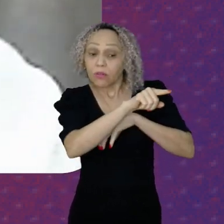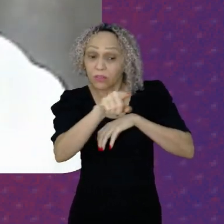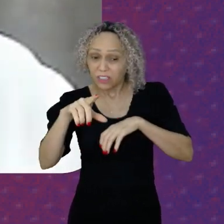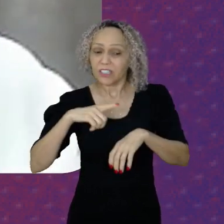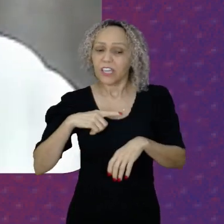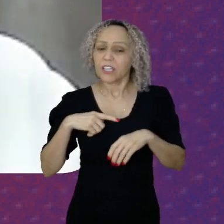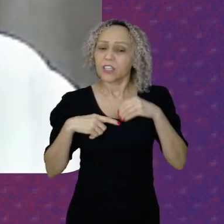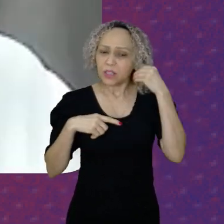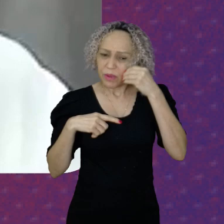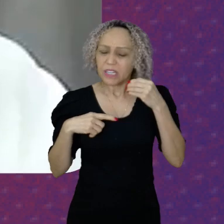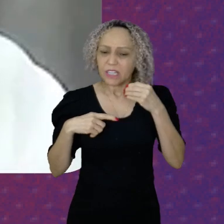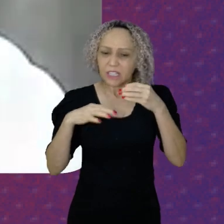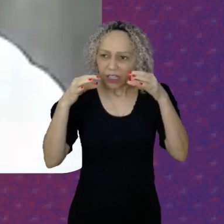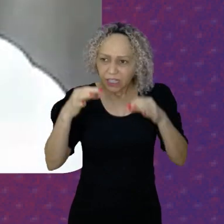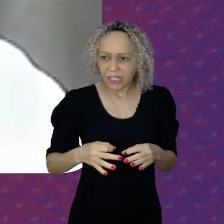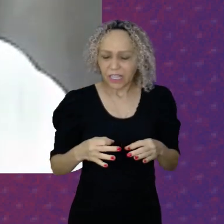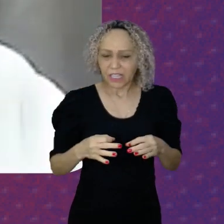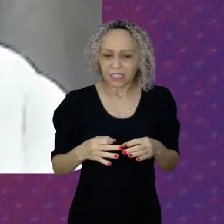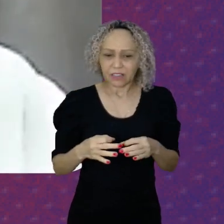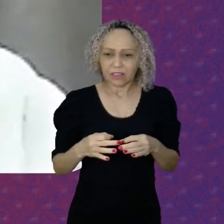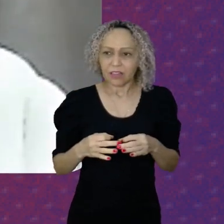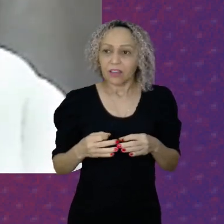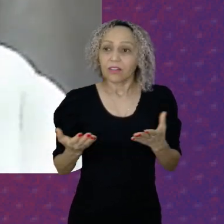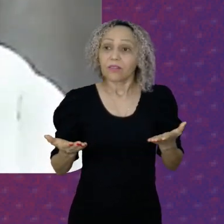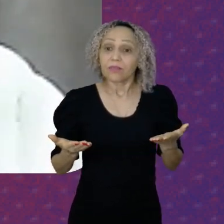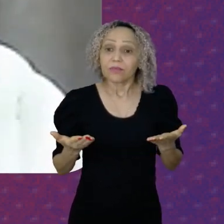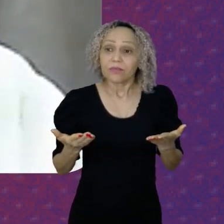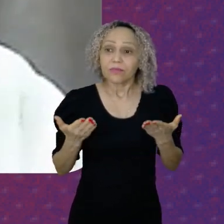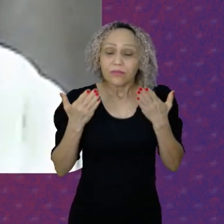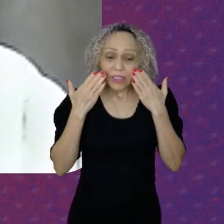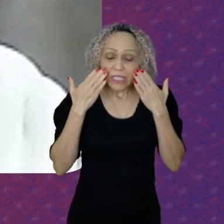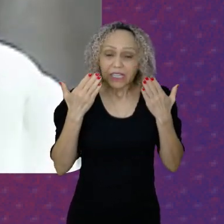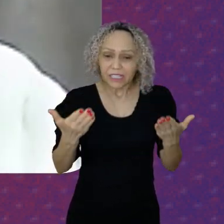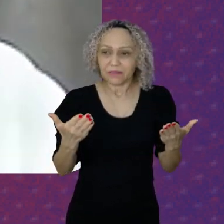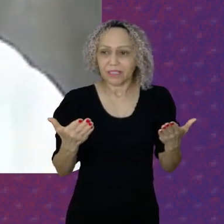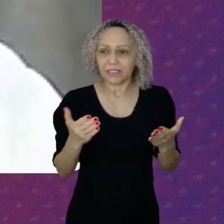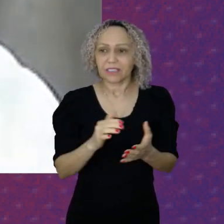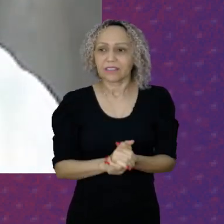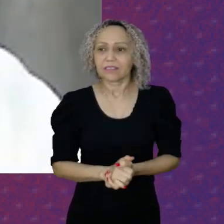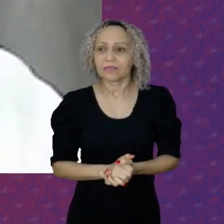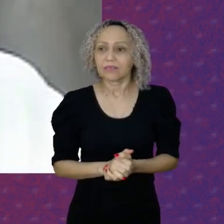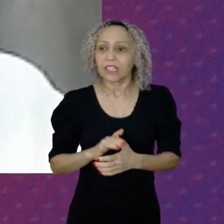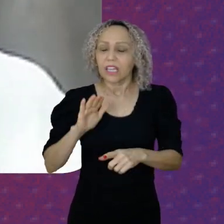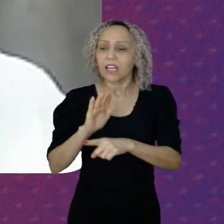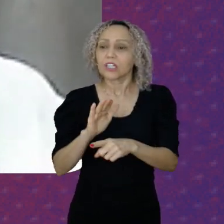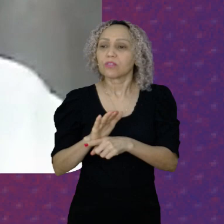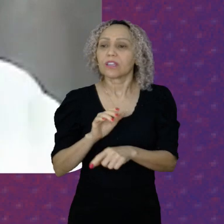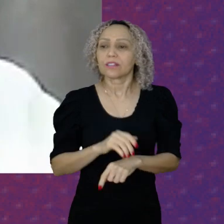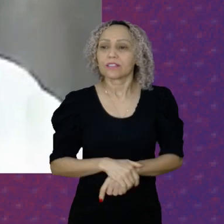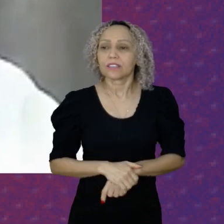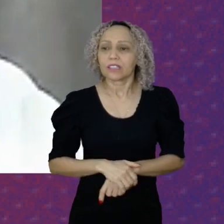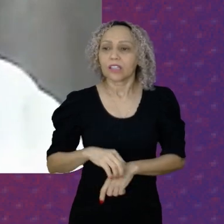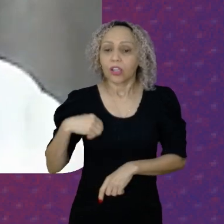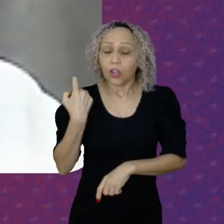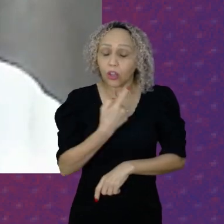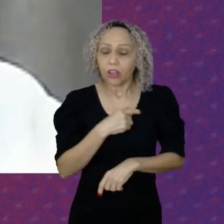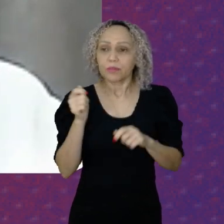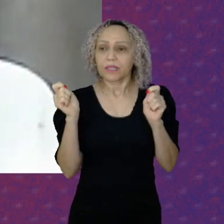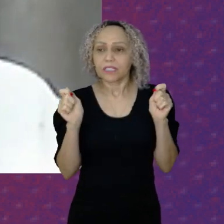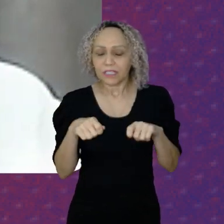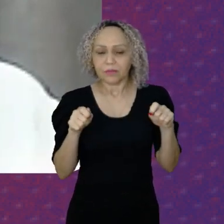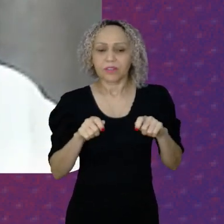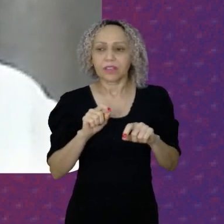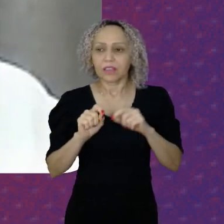Freitas. Porque, eu repito aqui, copiar o que presta nunca fez mal a ninguém, tá? E a gente tem que fazer isso, é